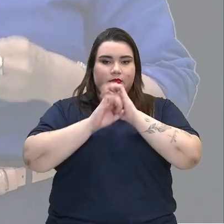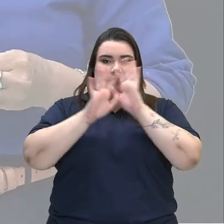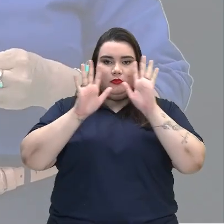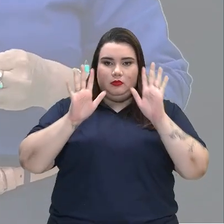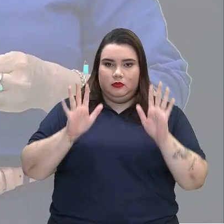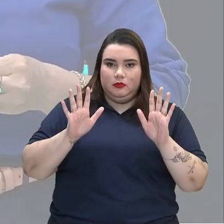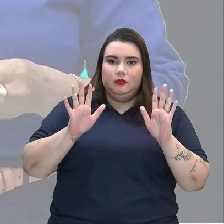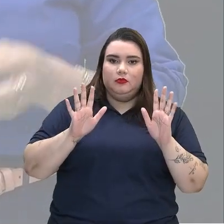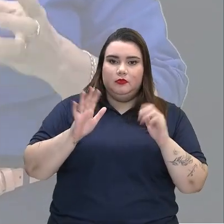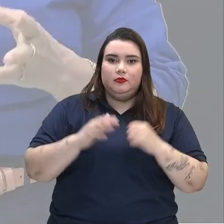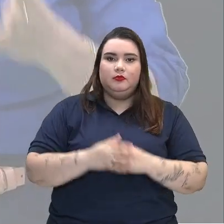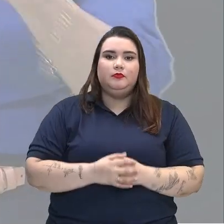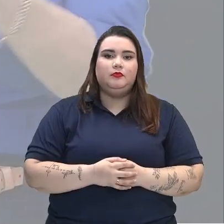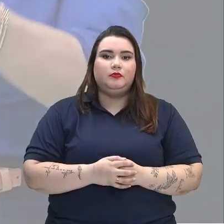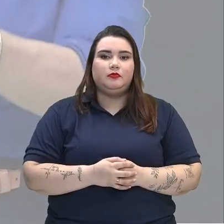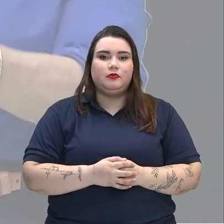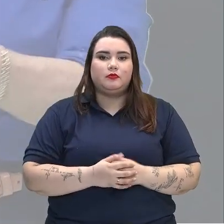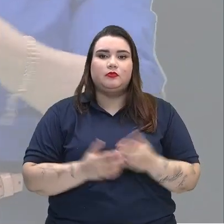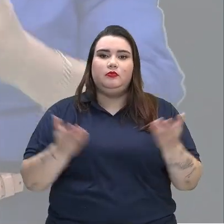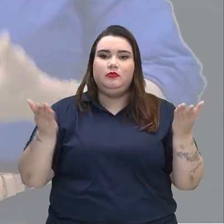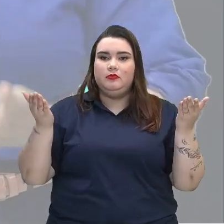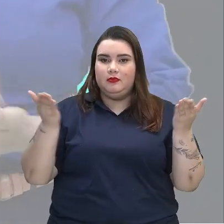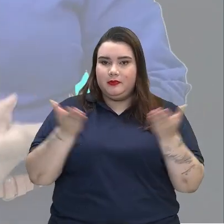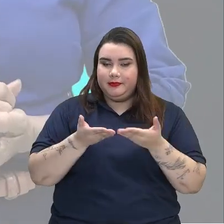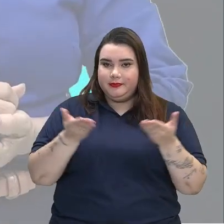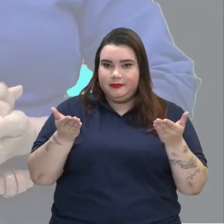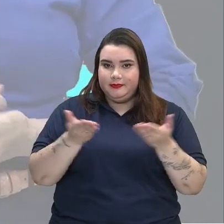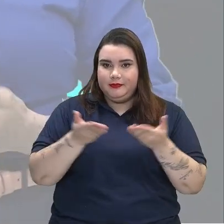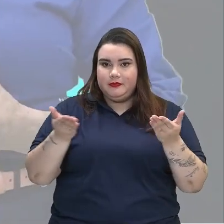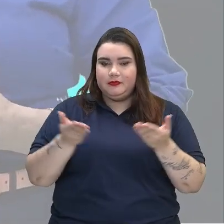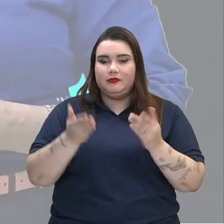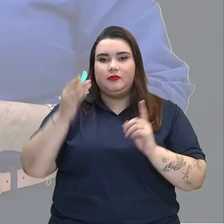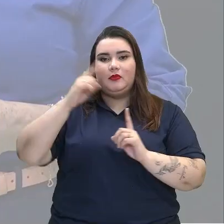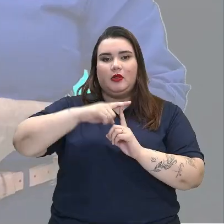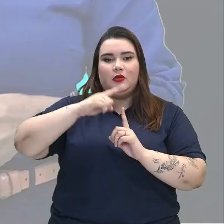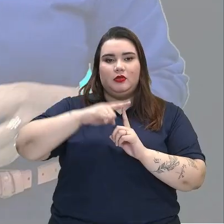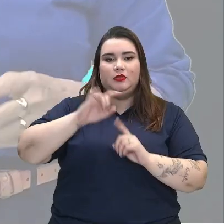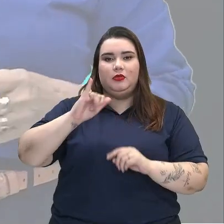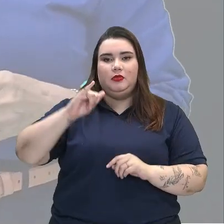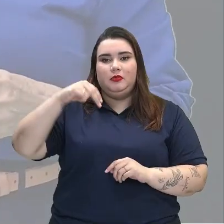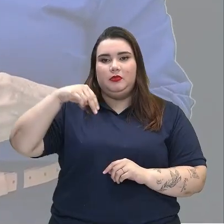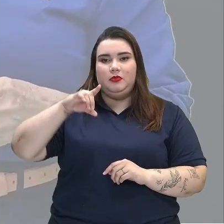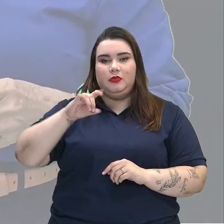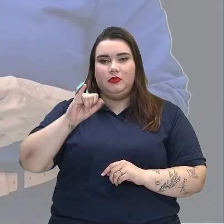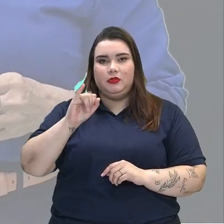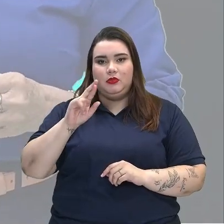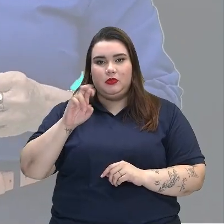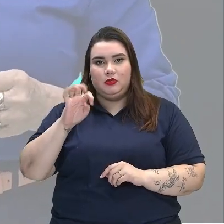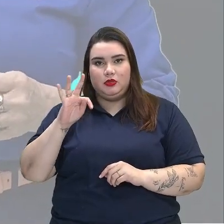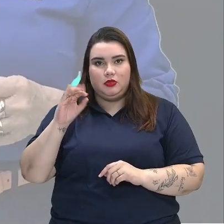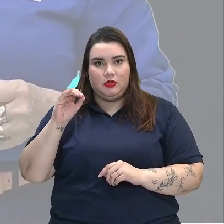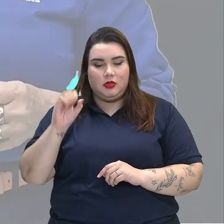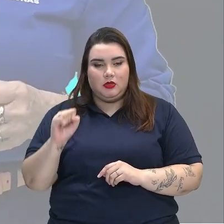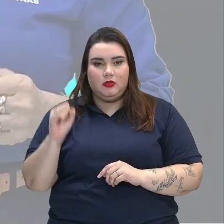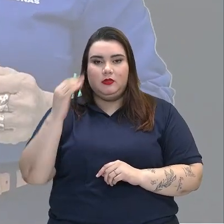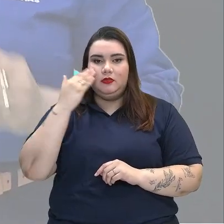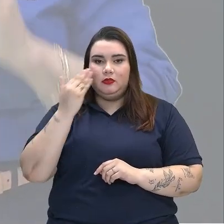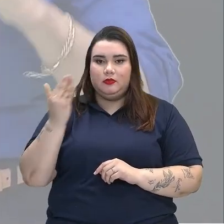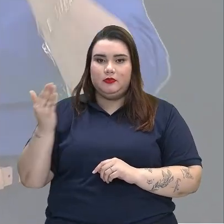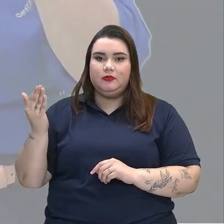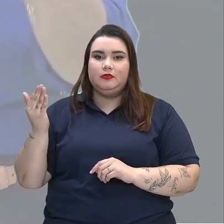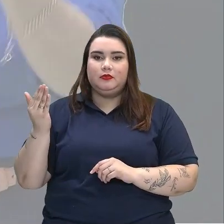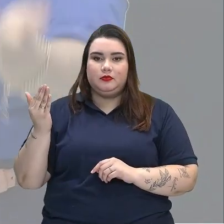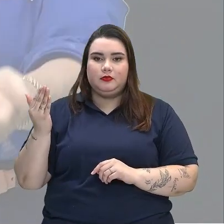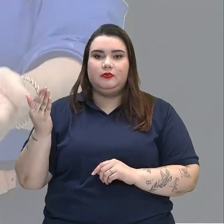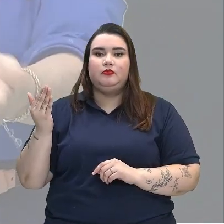transitivos diretos? Pois é, agora vamos então para os transitivos indiretos. Os transitivos indiretos transitam